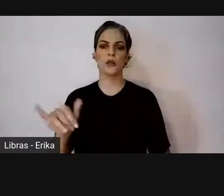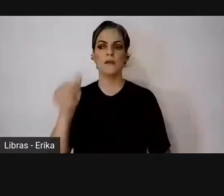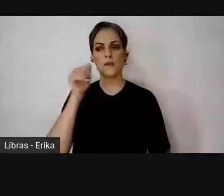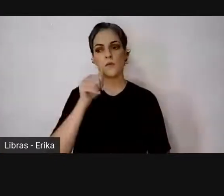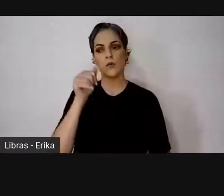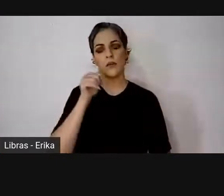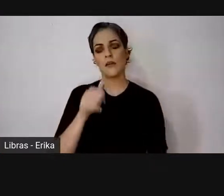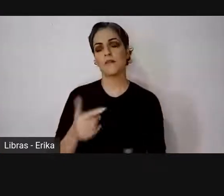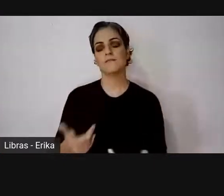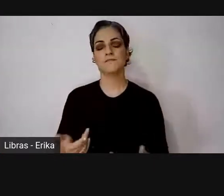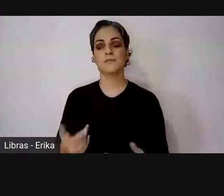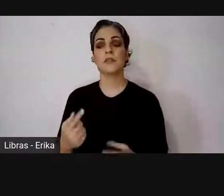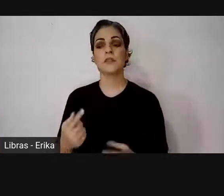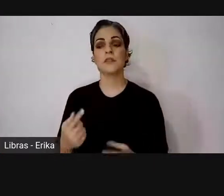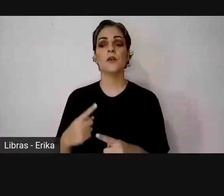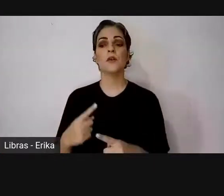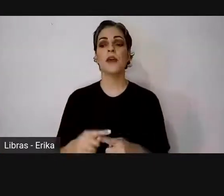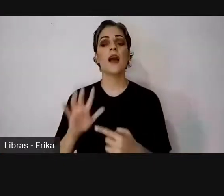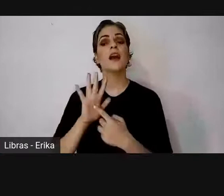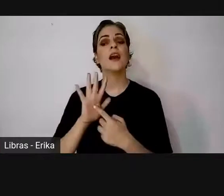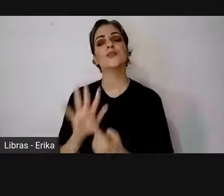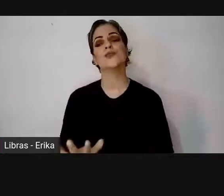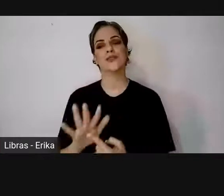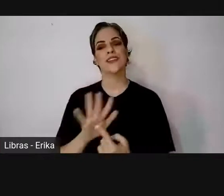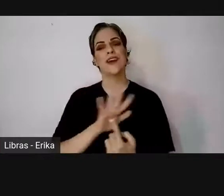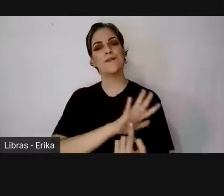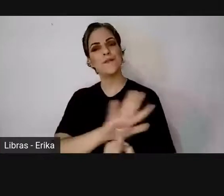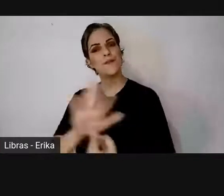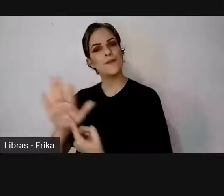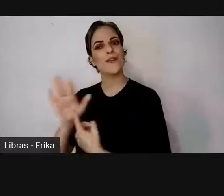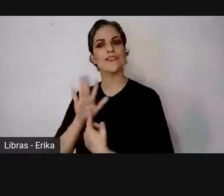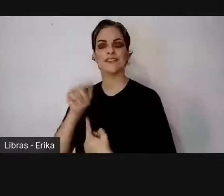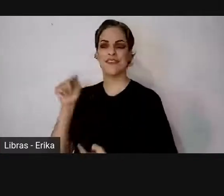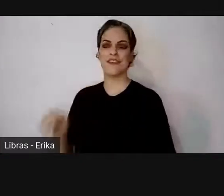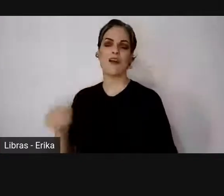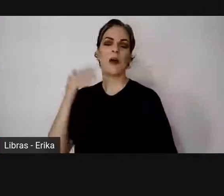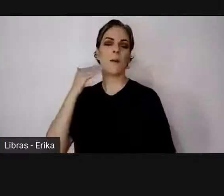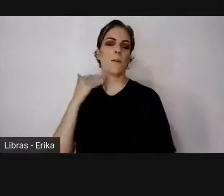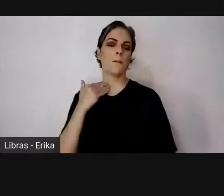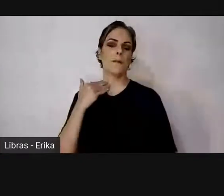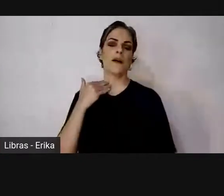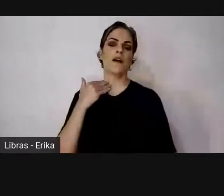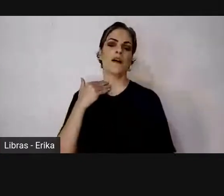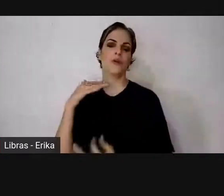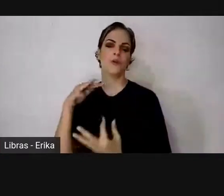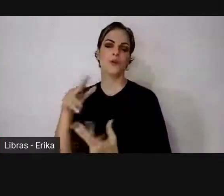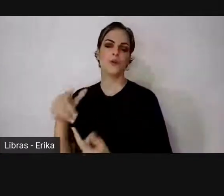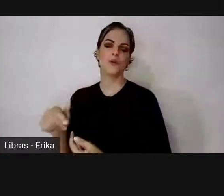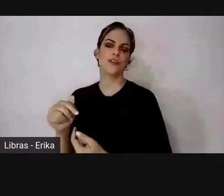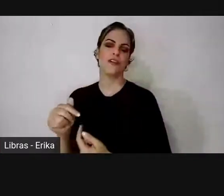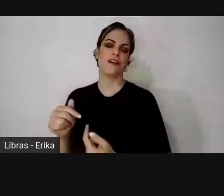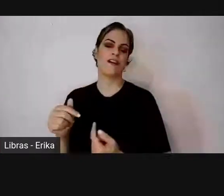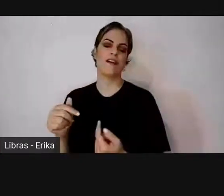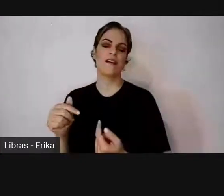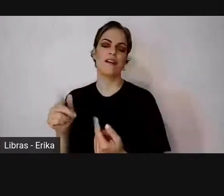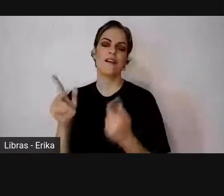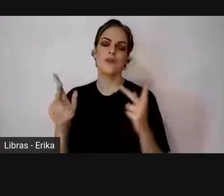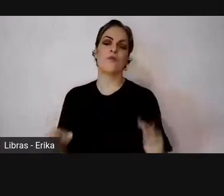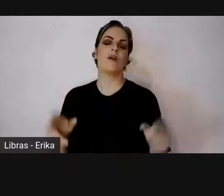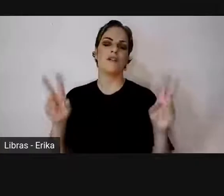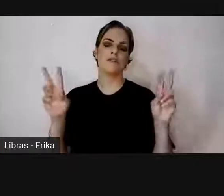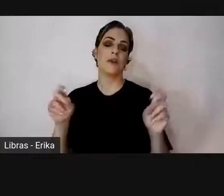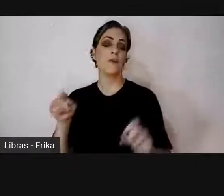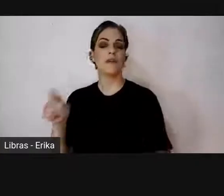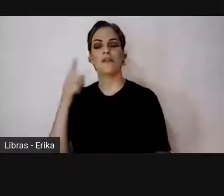motivo, porque ajudou a dar visibilidade, a pauta do banco ajudou a dar visibilidade para esse tema. Era uma coisa que o Banco Mundial estava